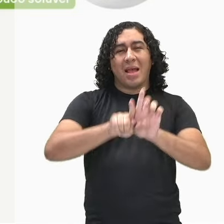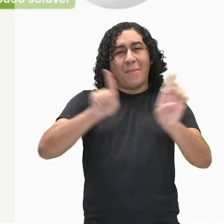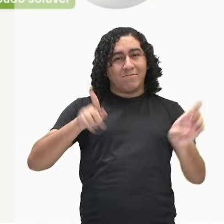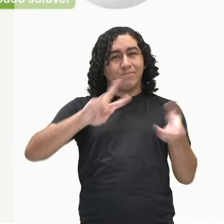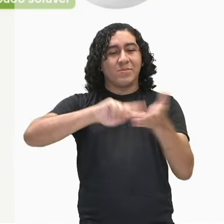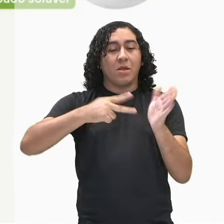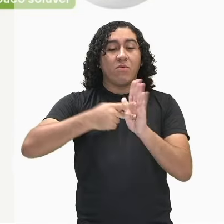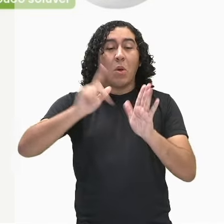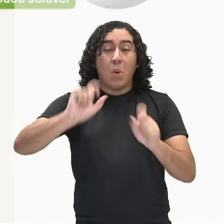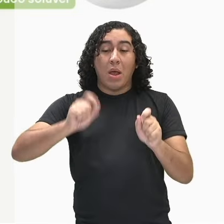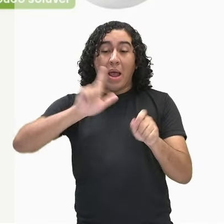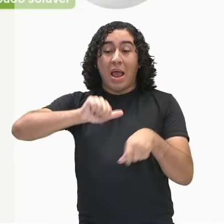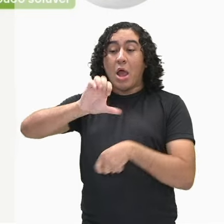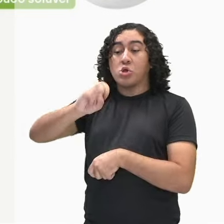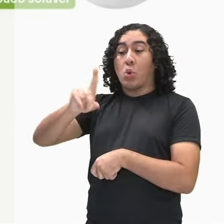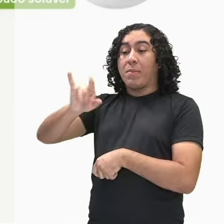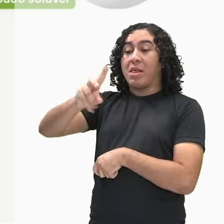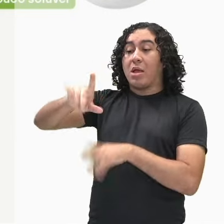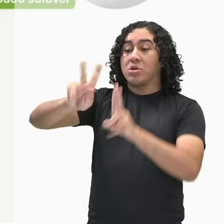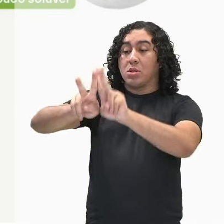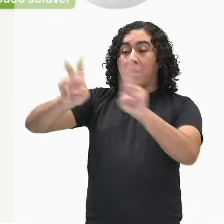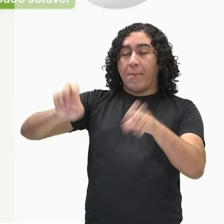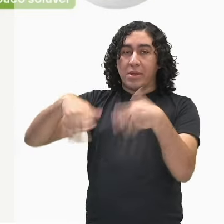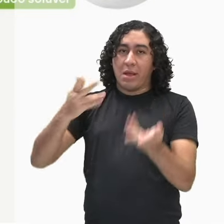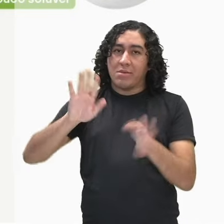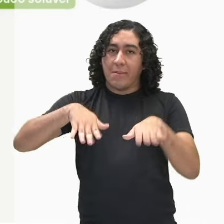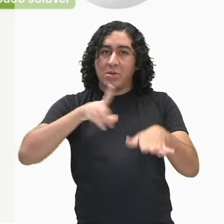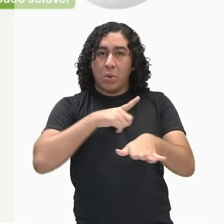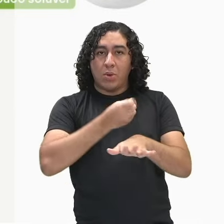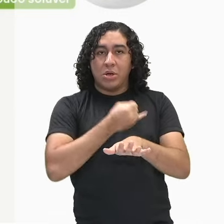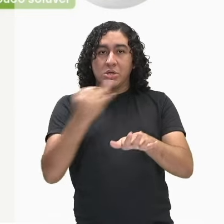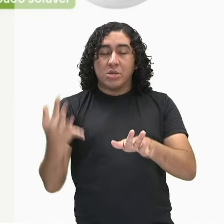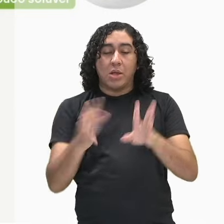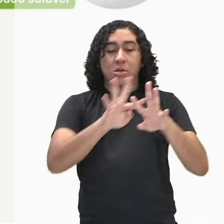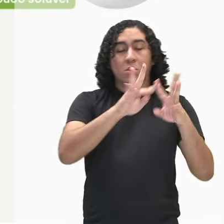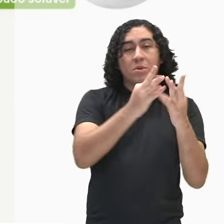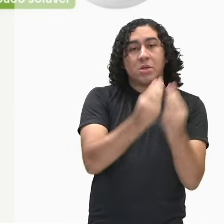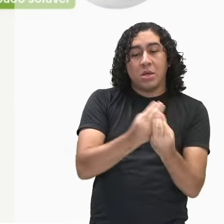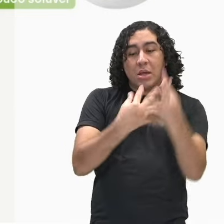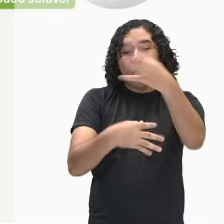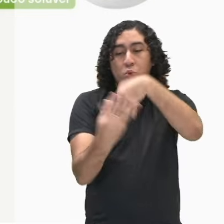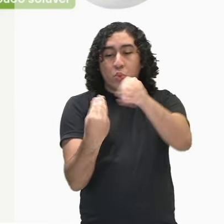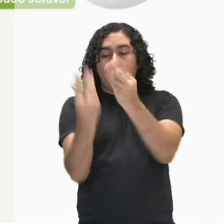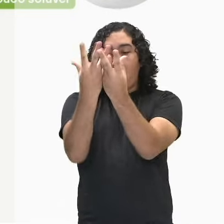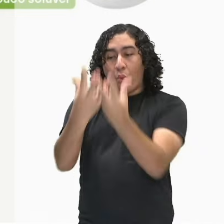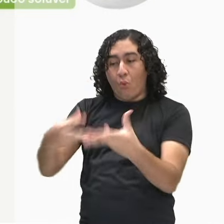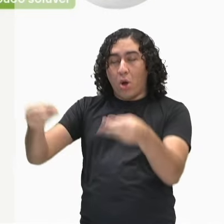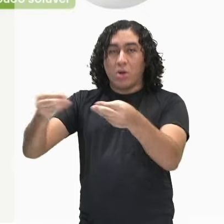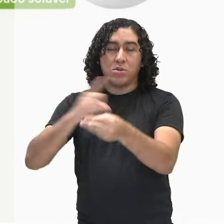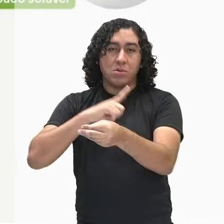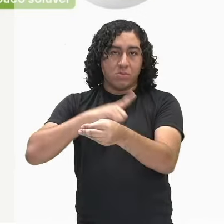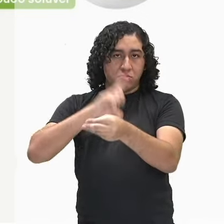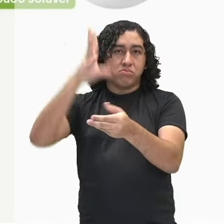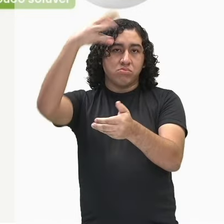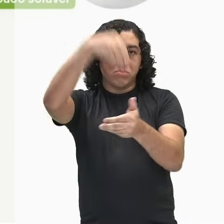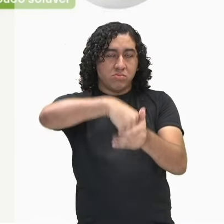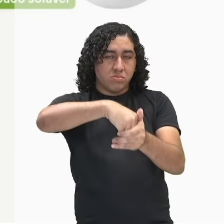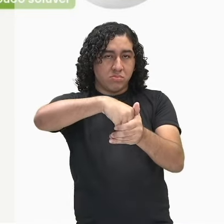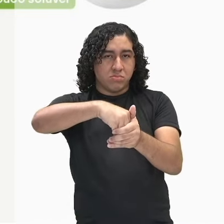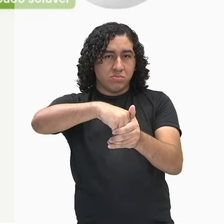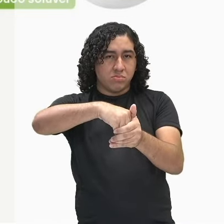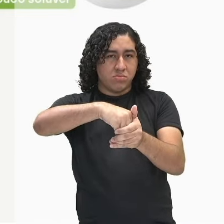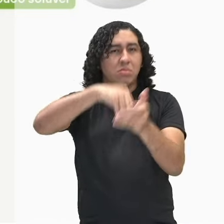gente está falando de solubilidade, então uma determinada quantidade de solvente, de soluto, vai ser colocada em um